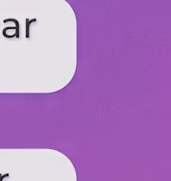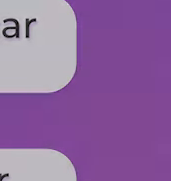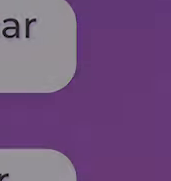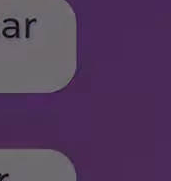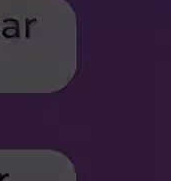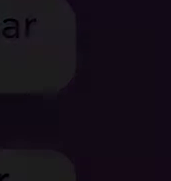tenha l